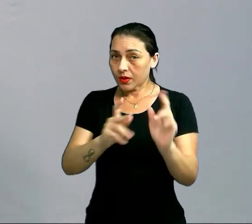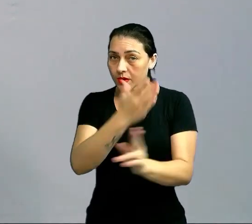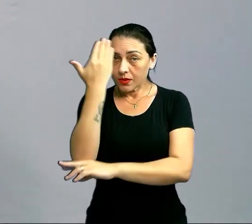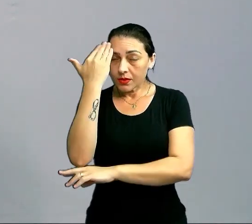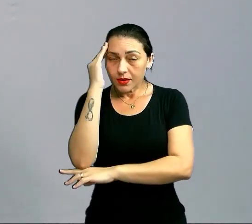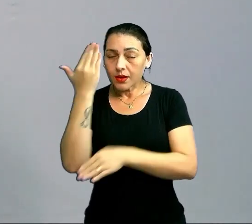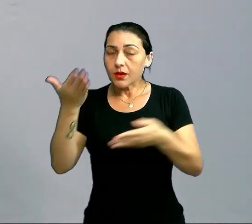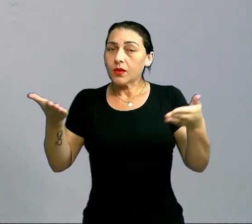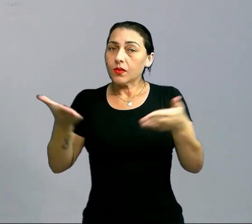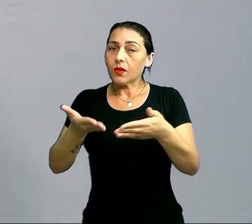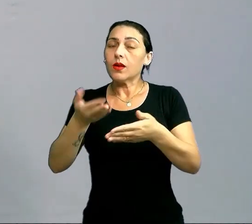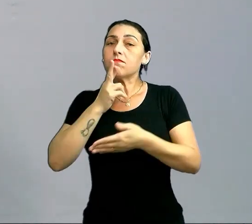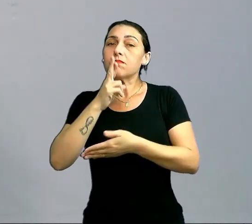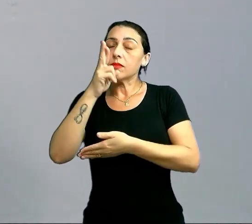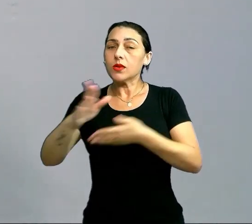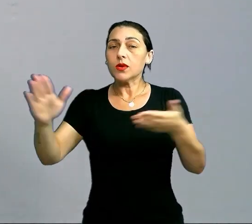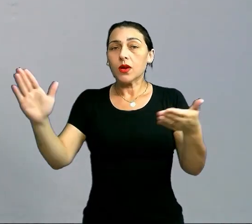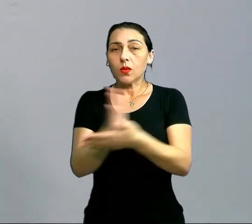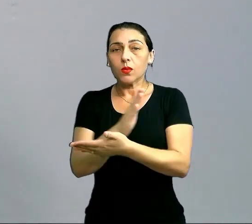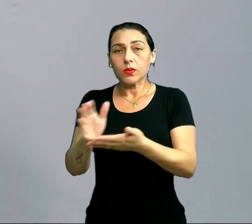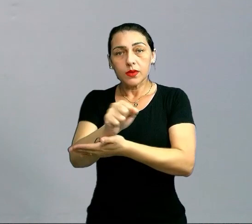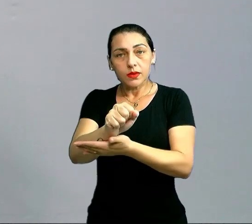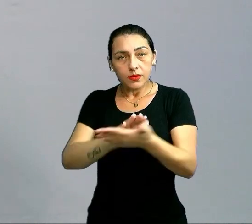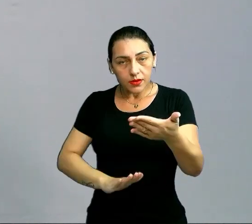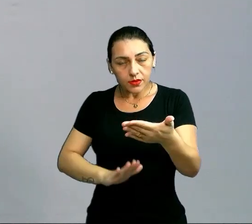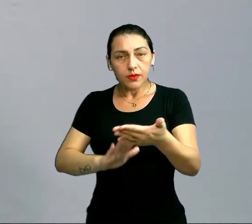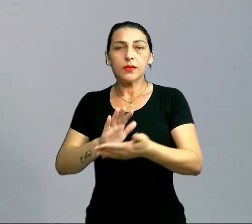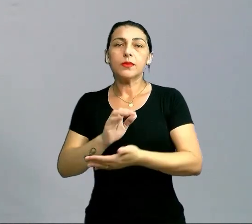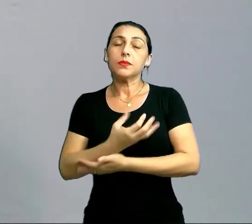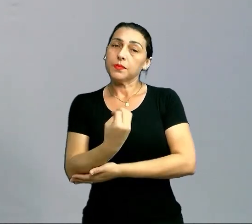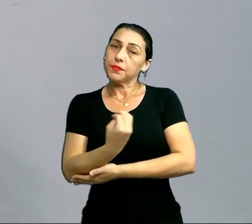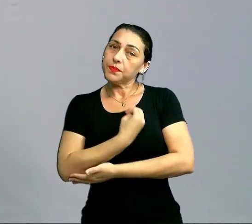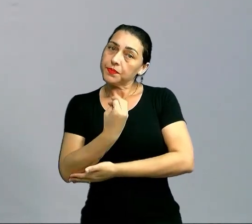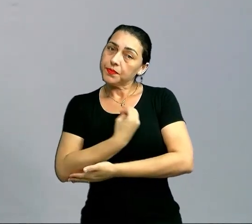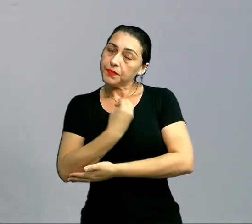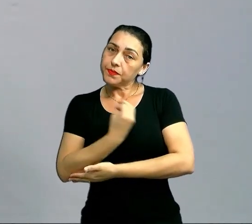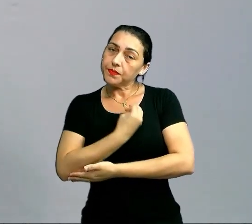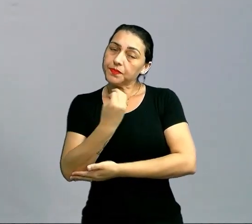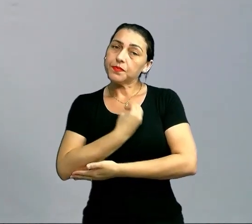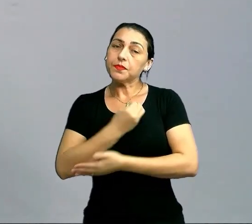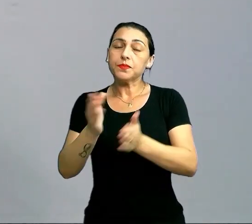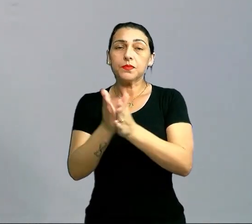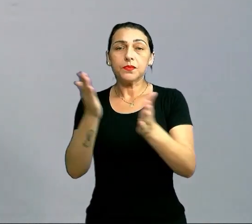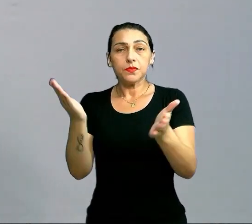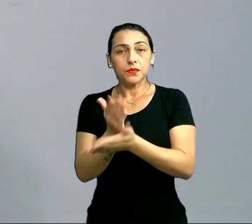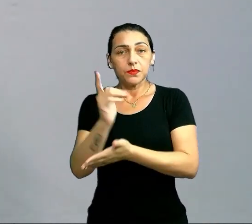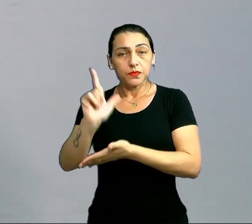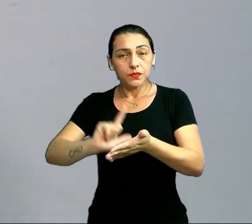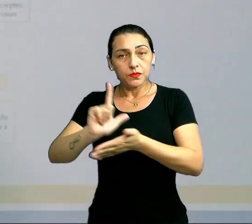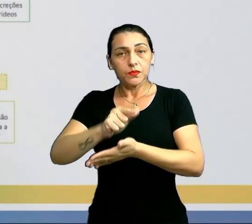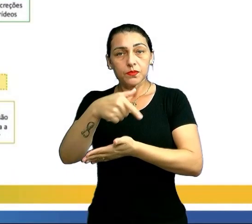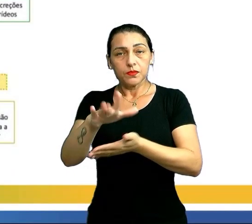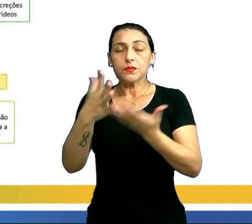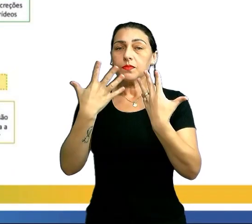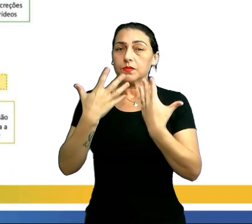vamos passar a resolução de algumas atividades presentes lá nos livros que vocês